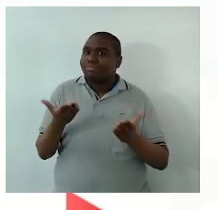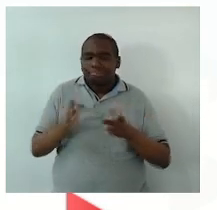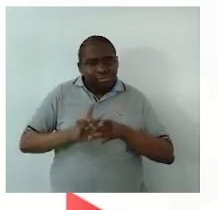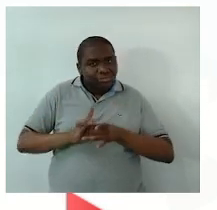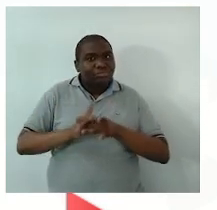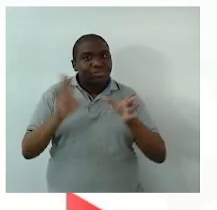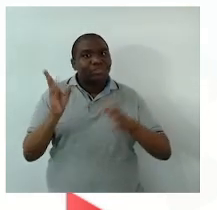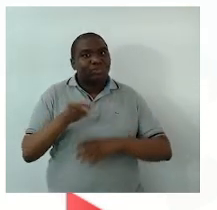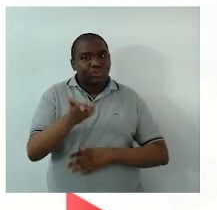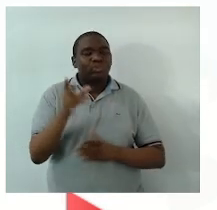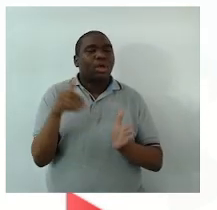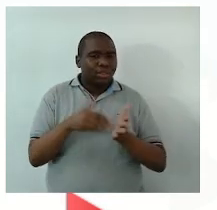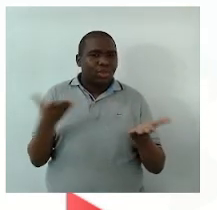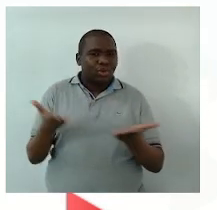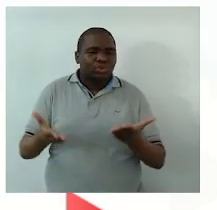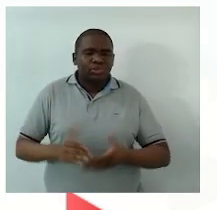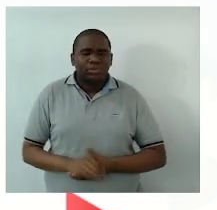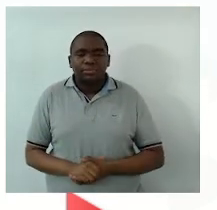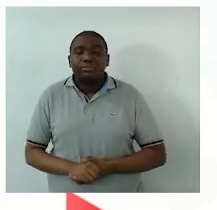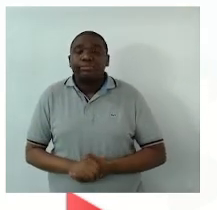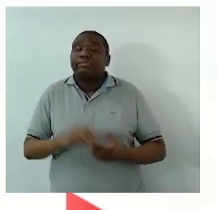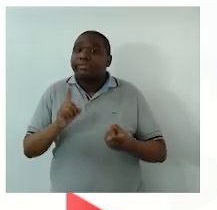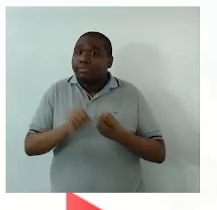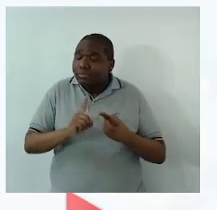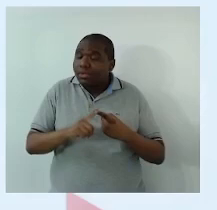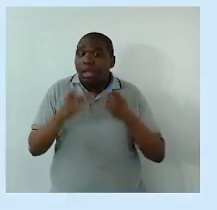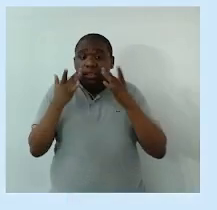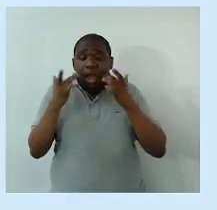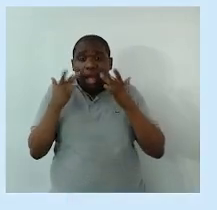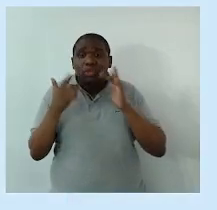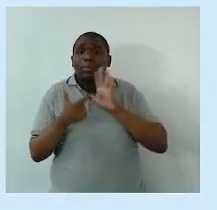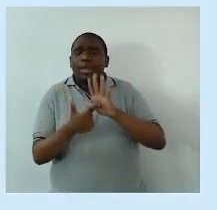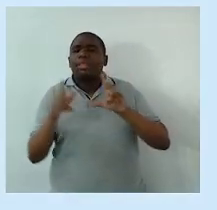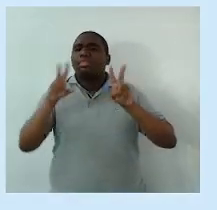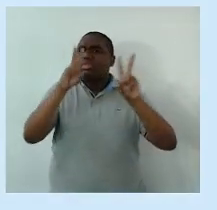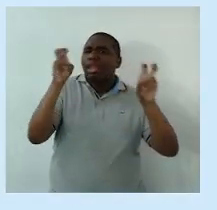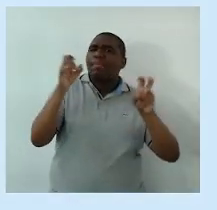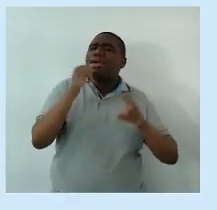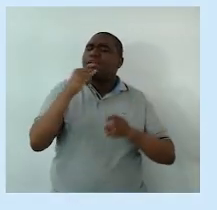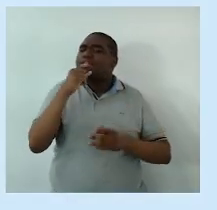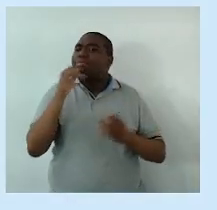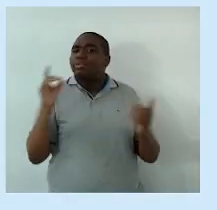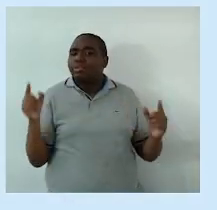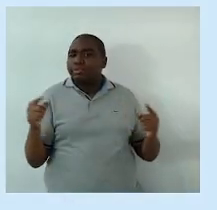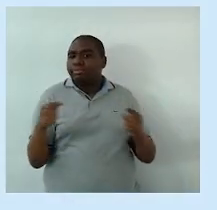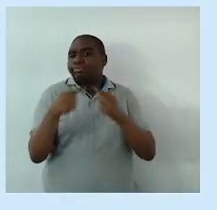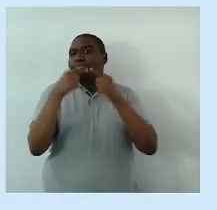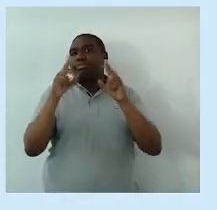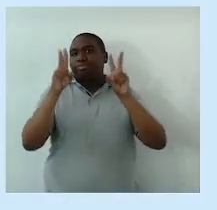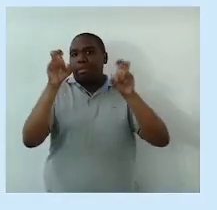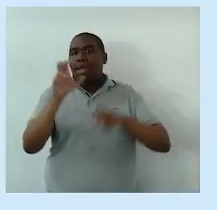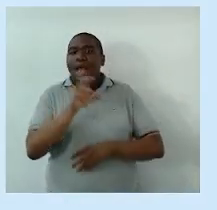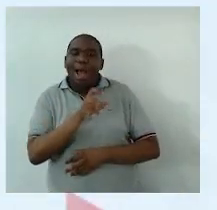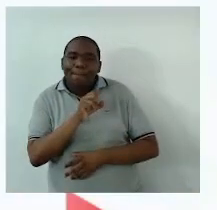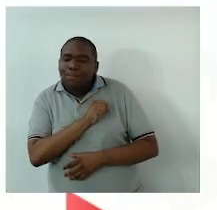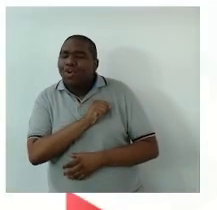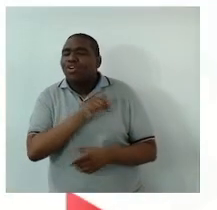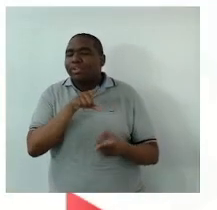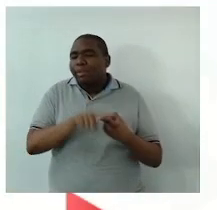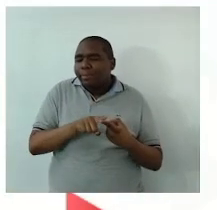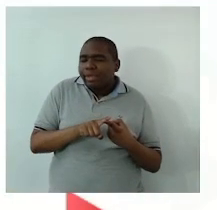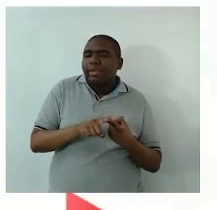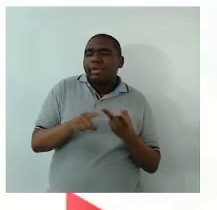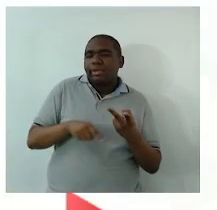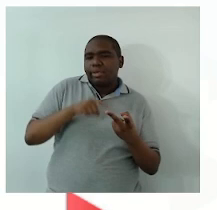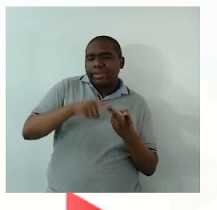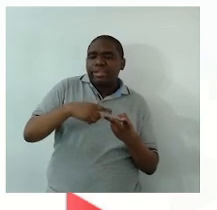né? Aí as suas peças retratavam temas relacionados ao amor, sentimentalismo, né,